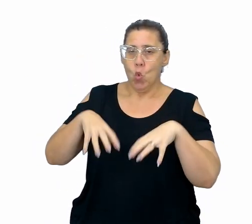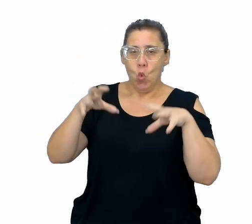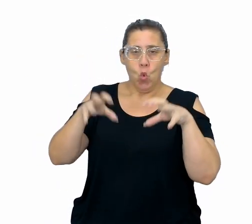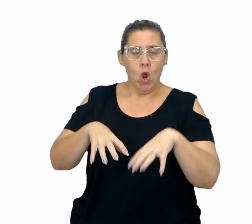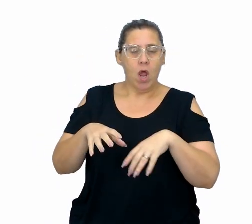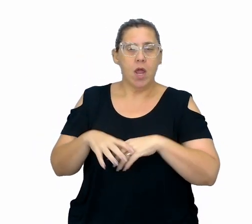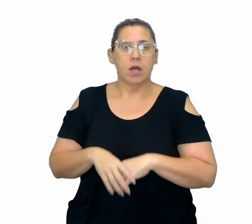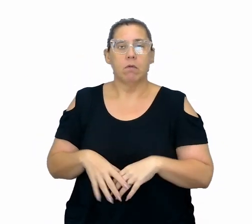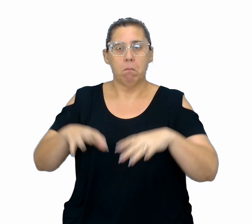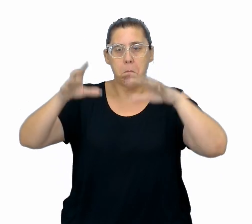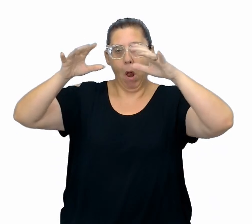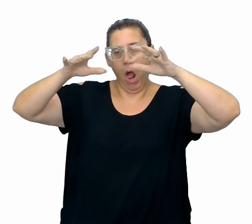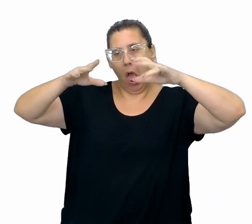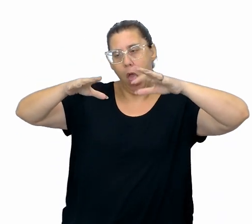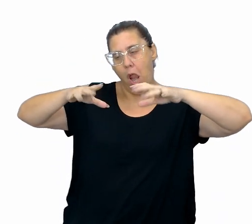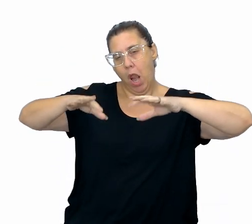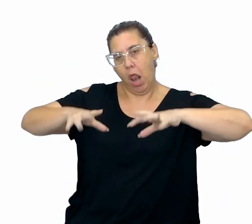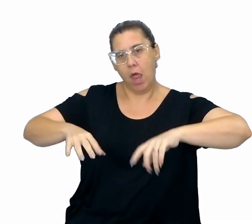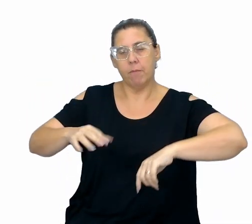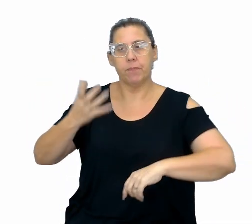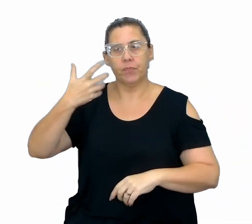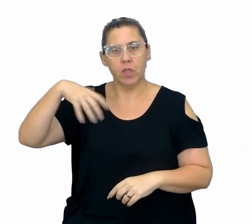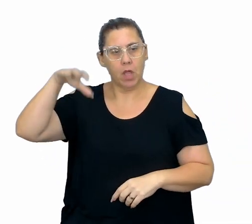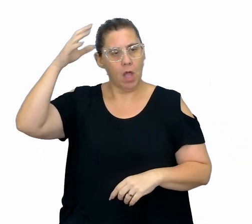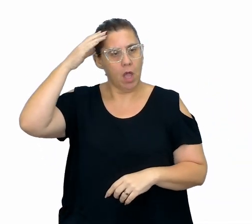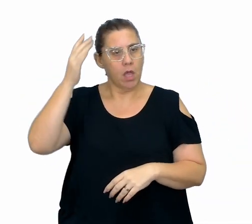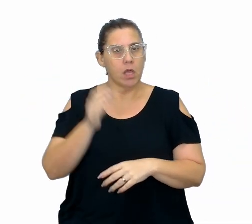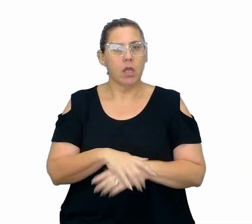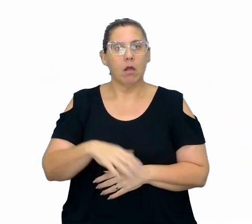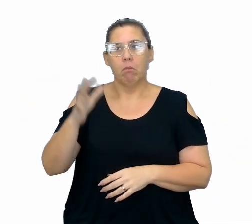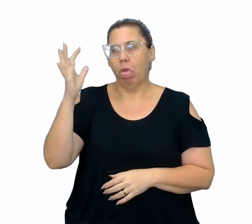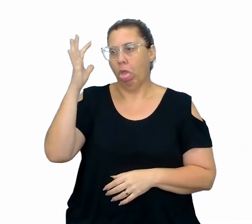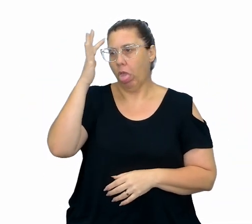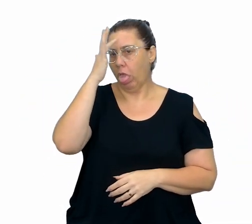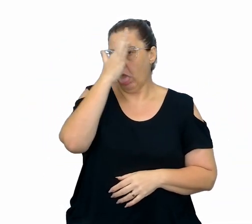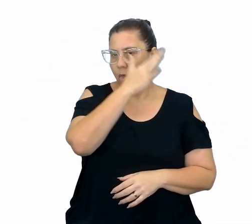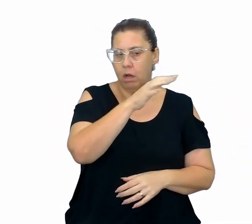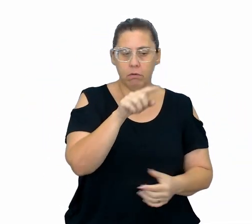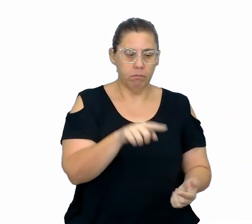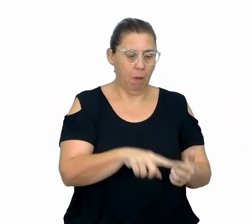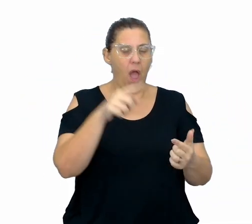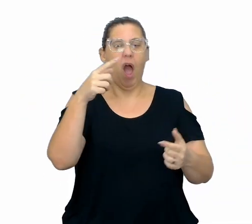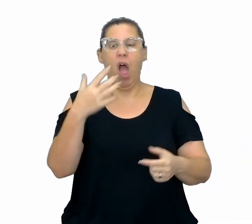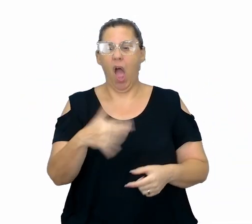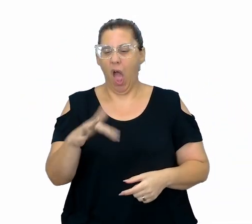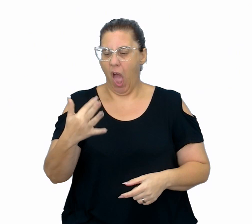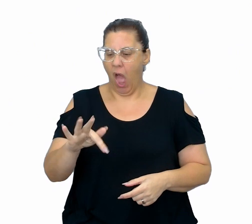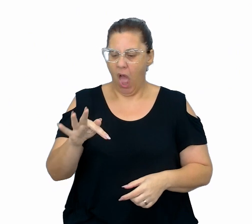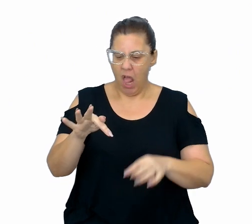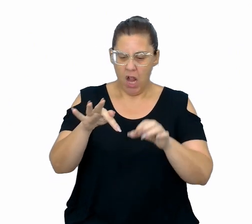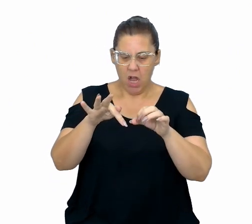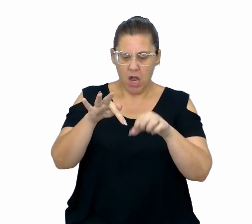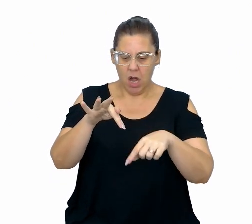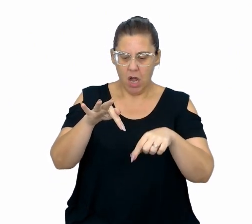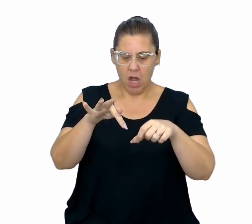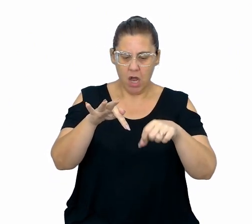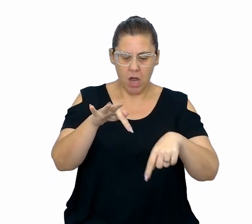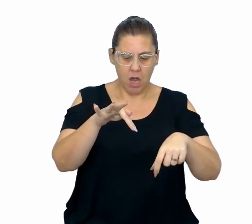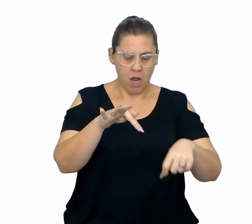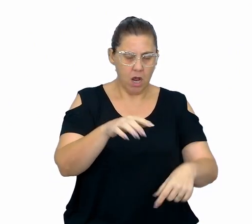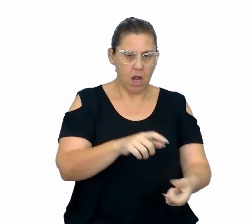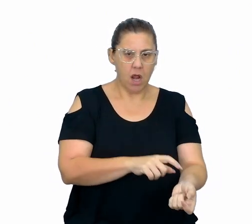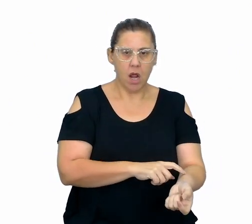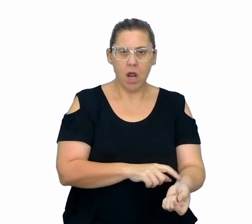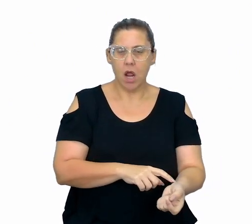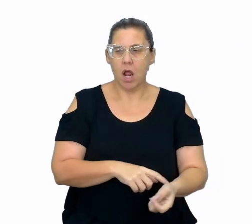forte. A certa altura, a rainha se distraiu e furou o dedo com a agulha. Pingaram 3 gotinhas de sangue.